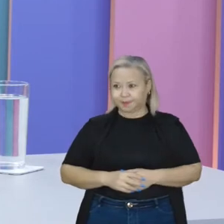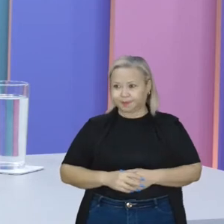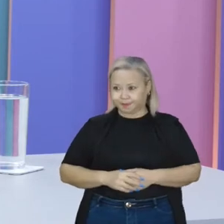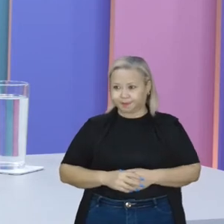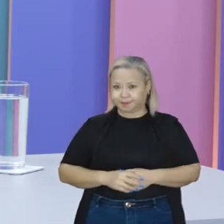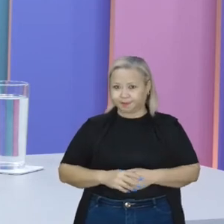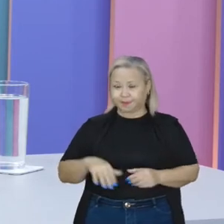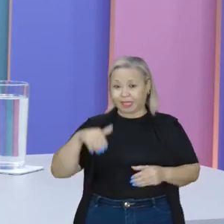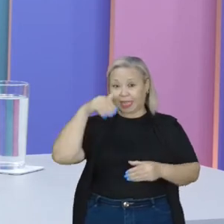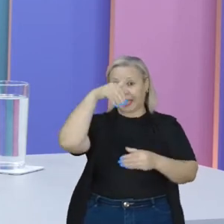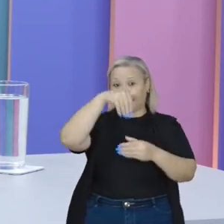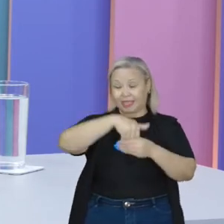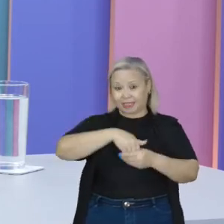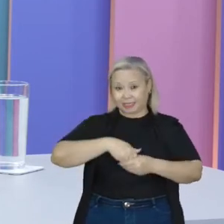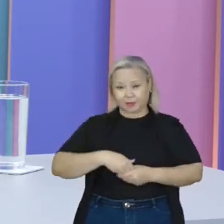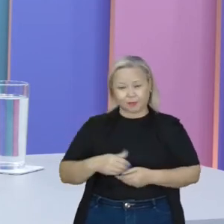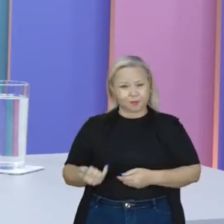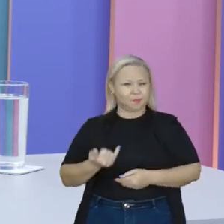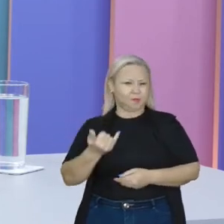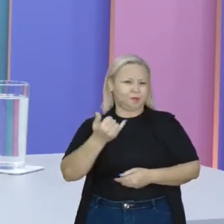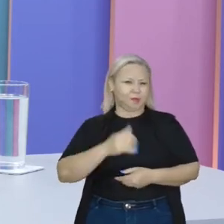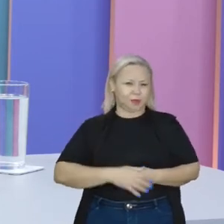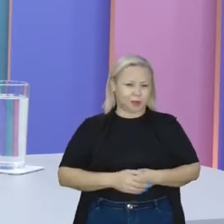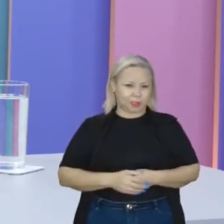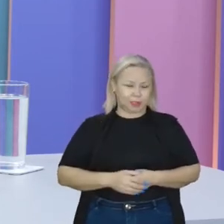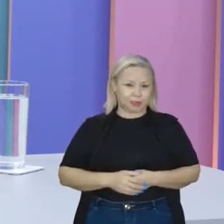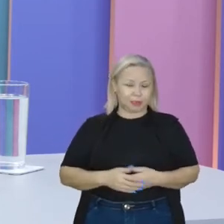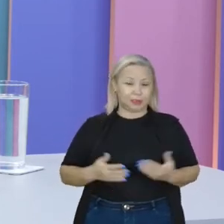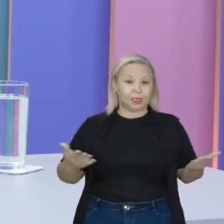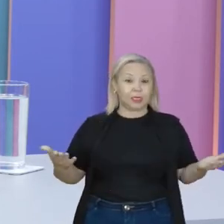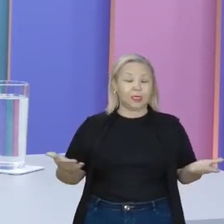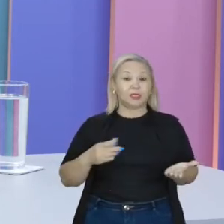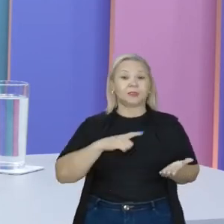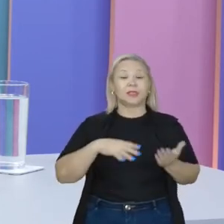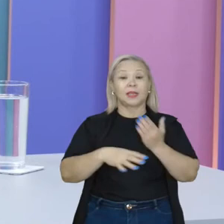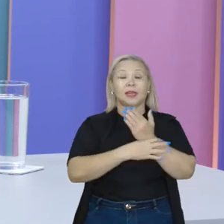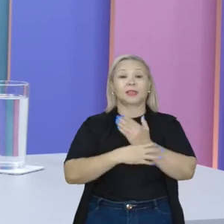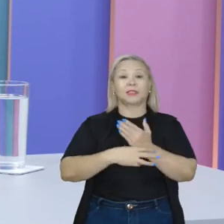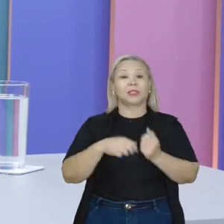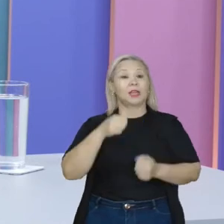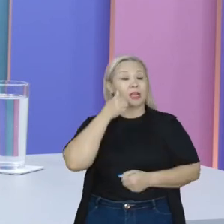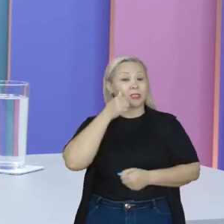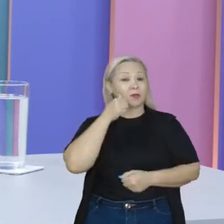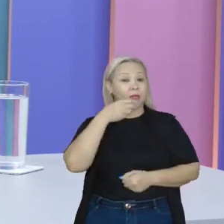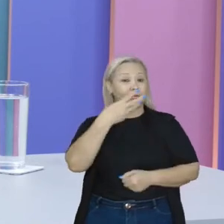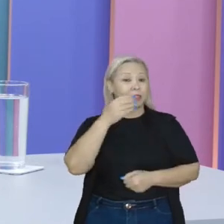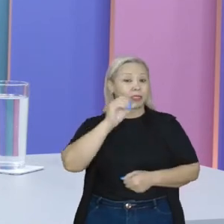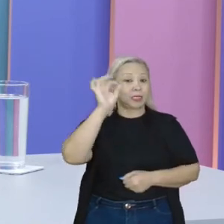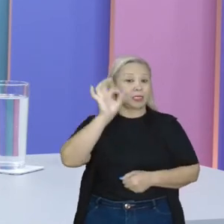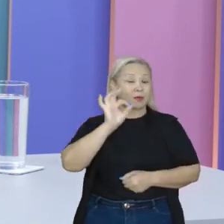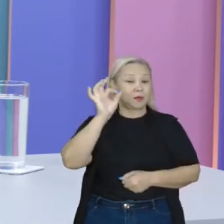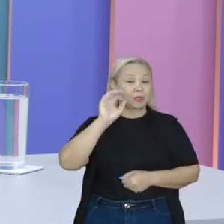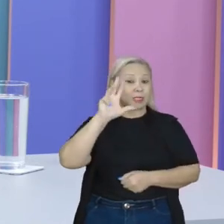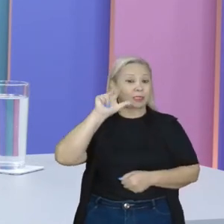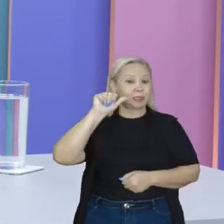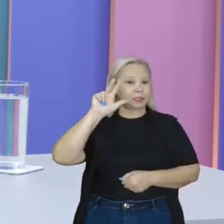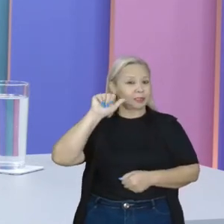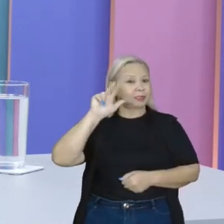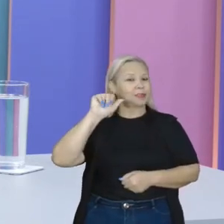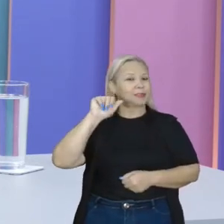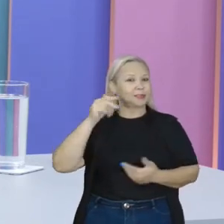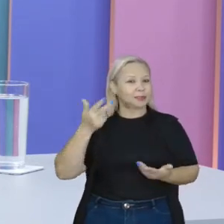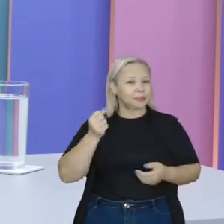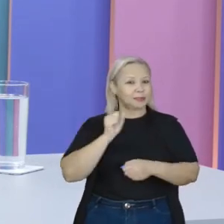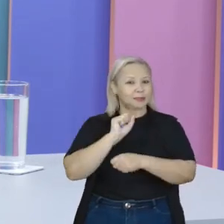nas eleições. Né? E hoje a gente tem garantia de 30%, né, de vagas, né,